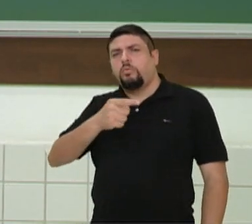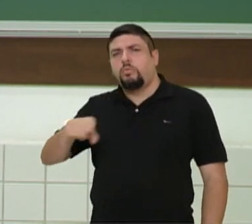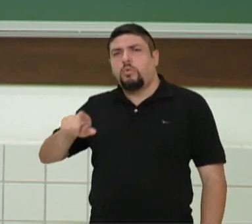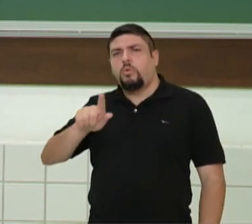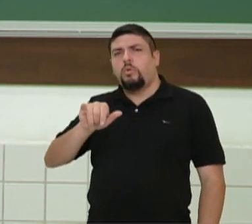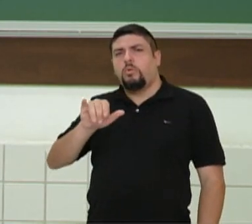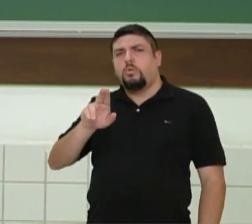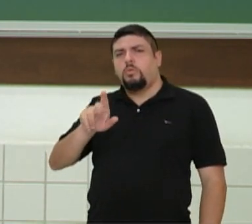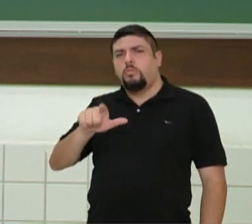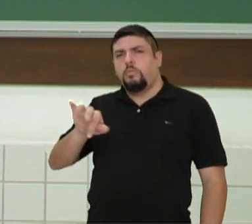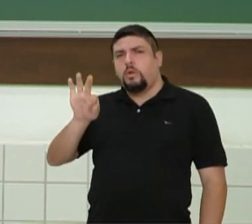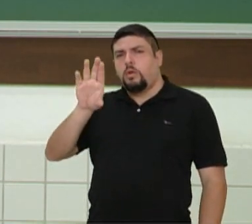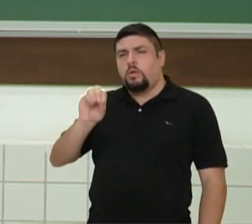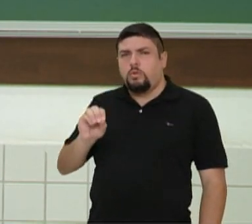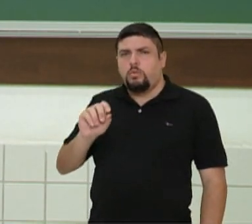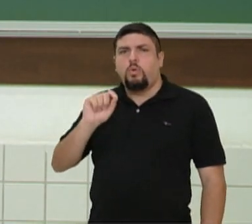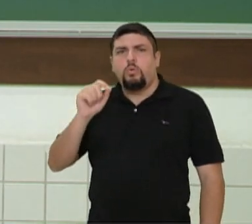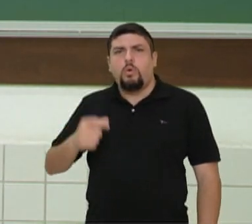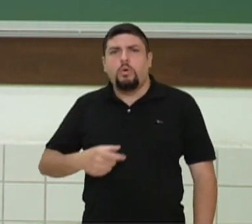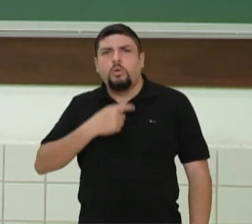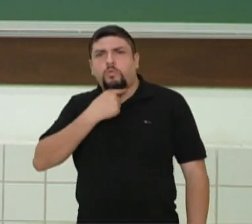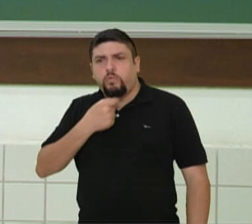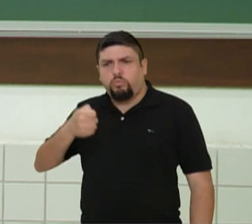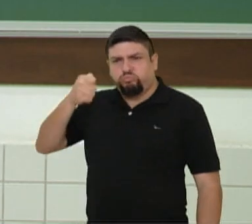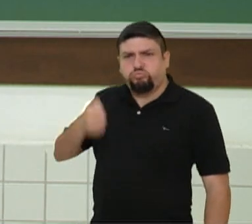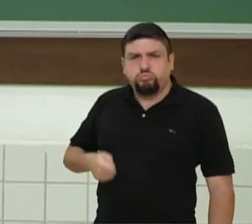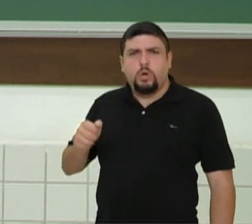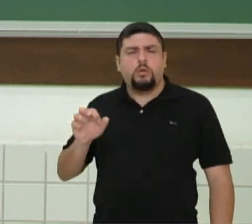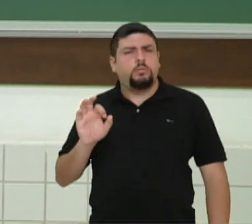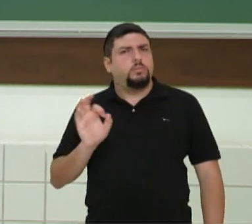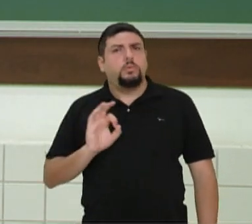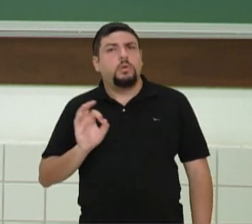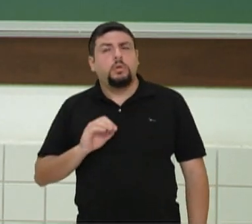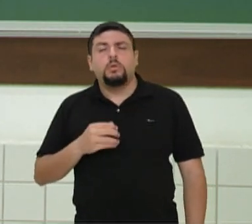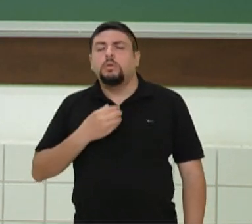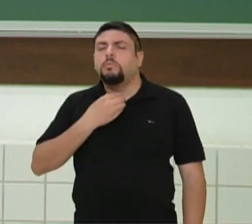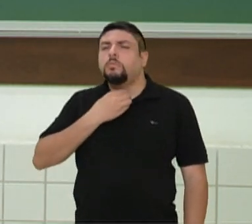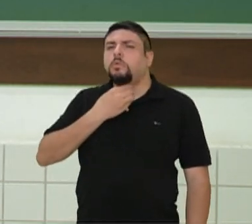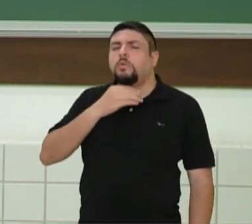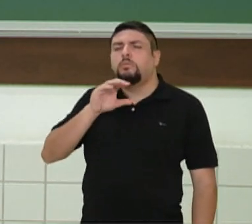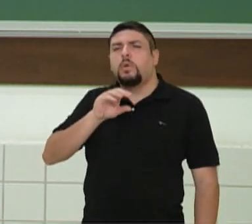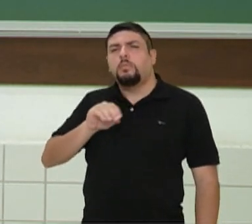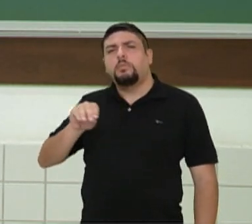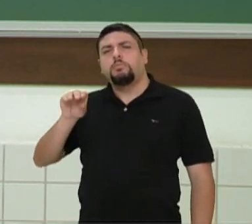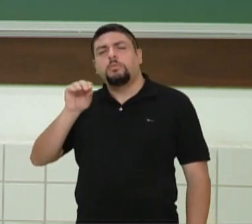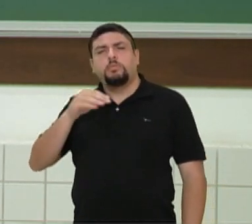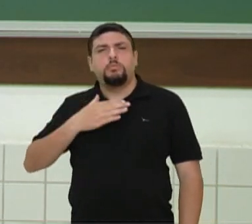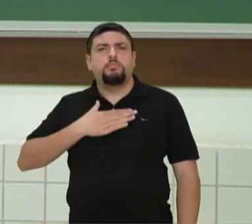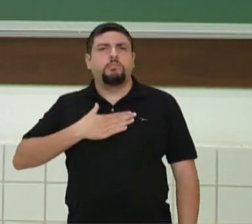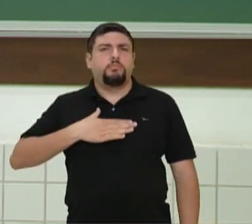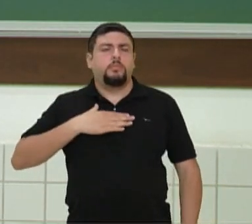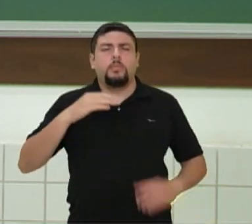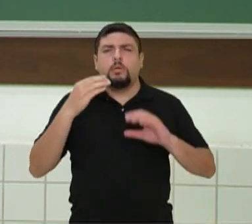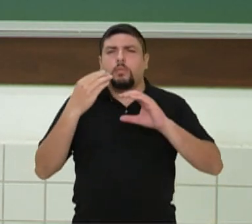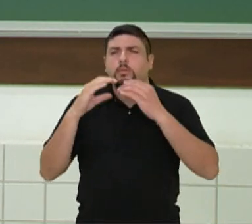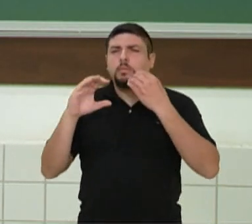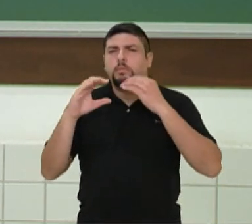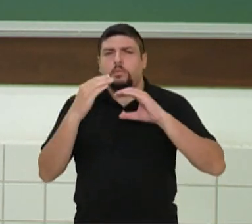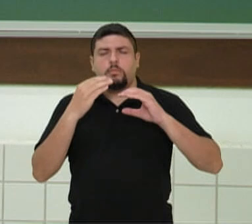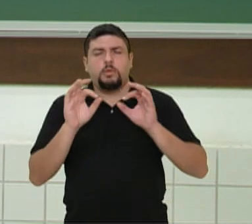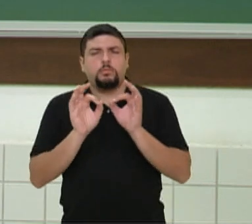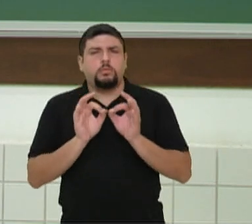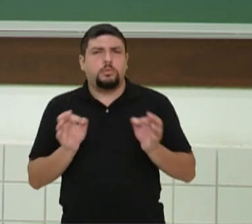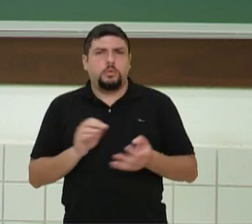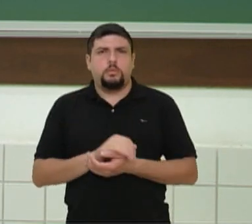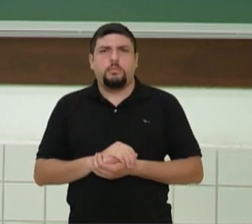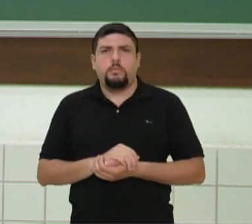voz imposta, né, com força, não, nada de vozeirão, uma música cantada tranquilinho. Alguns até comentam que